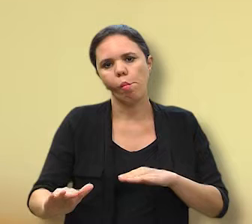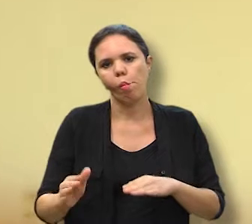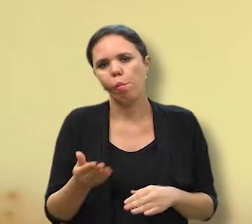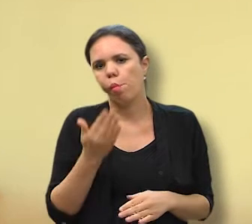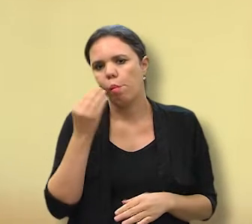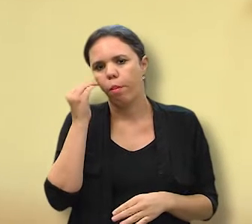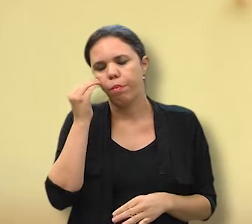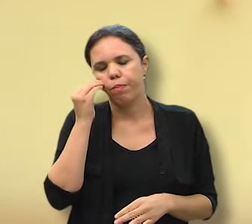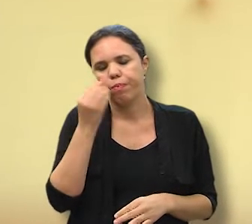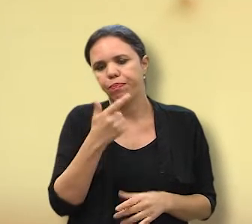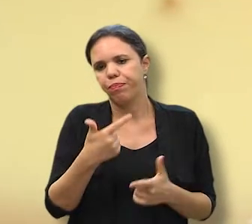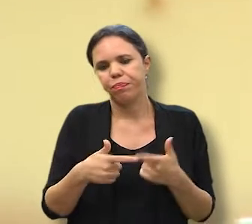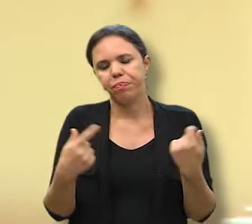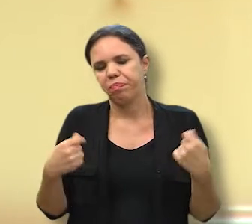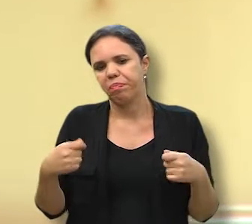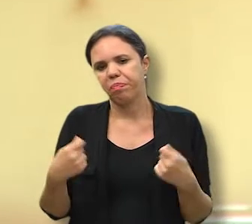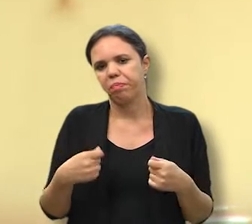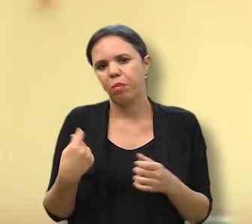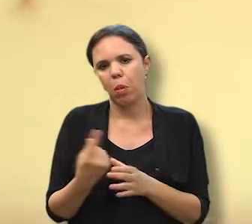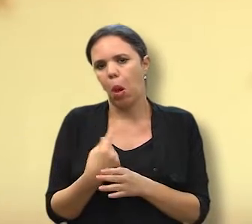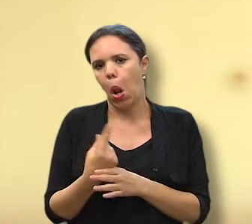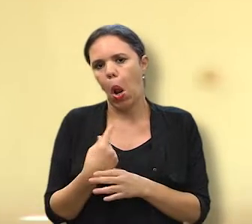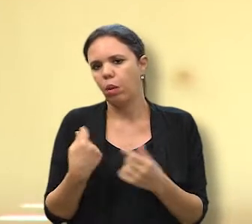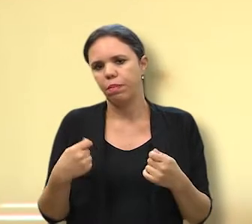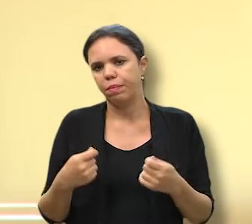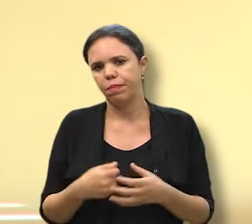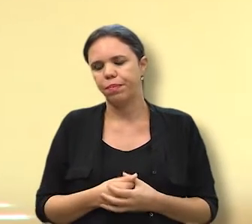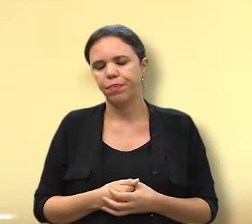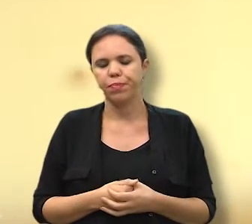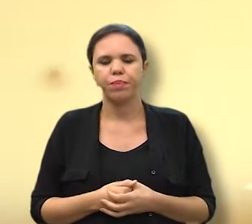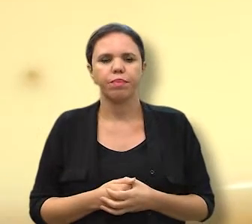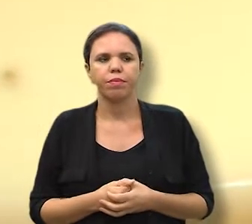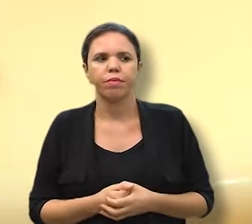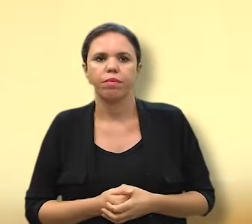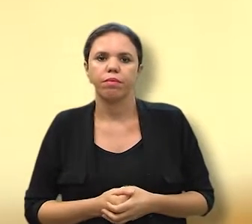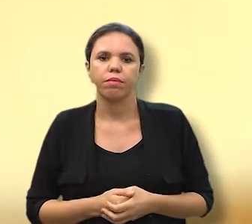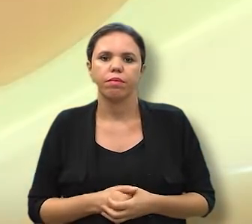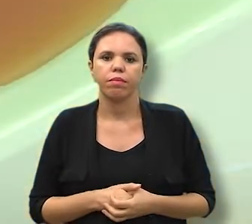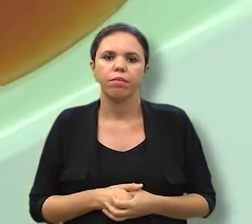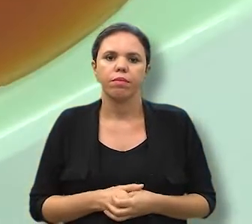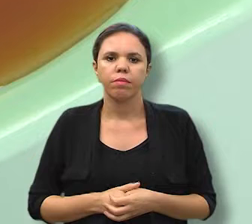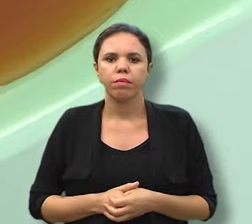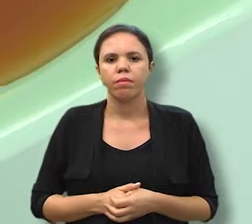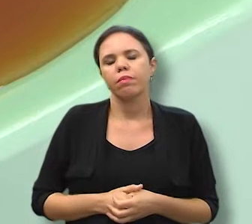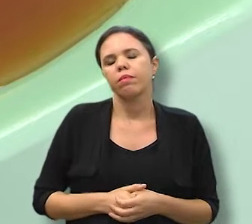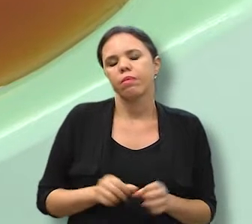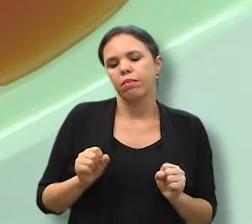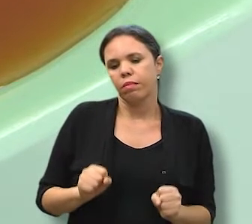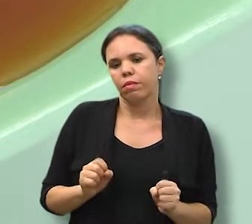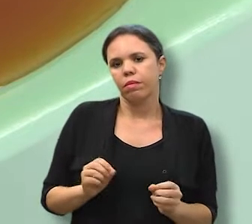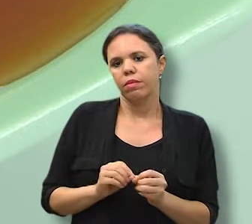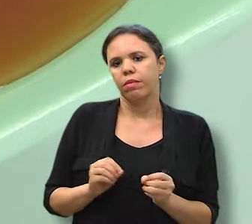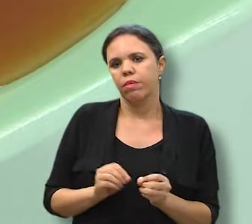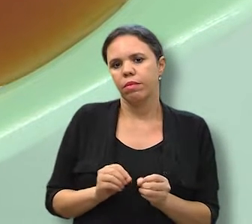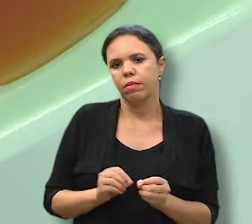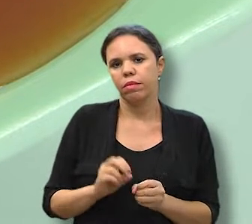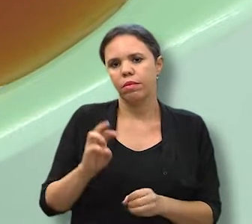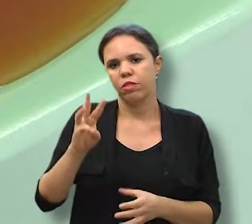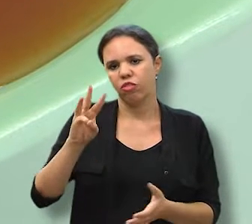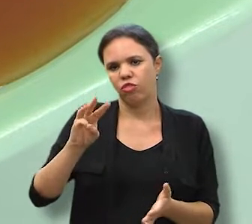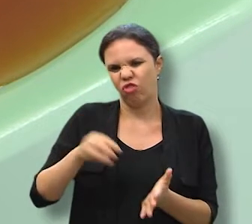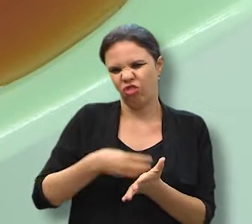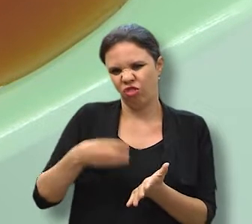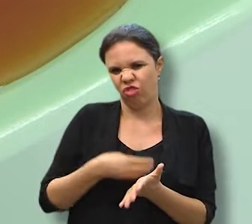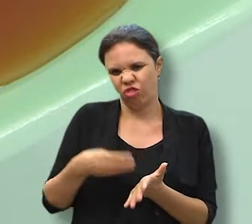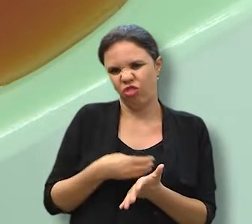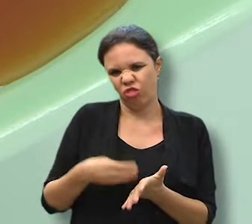experimentar. Não tem necessidade de bater no liquidificador. Não tem necessidade. Você pode fazer ele ou no garfo, se você